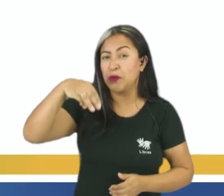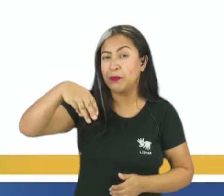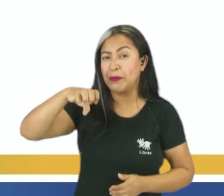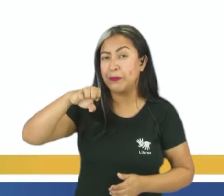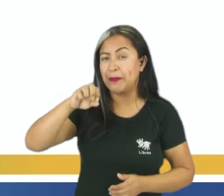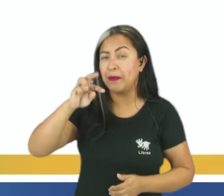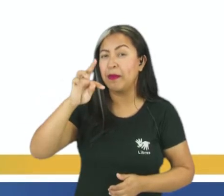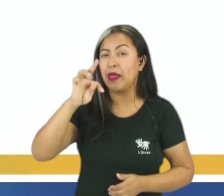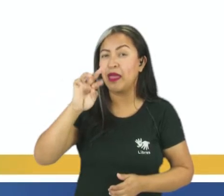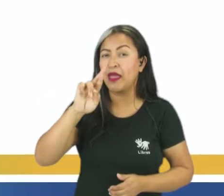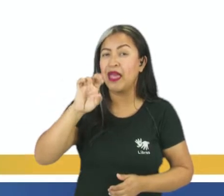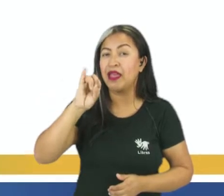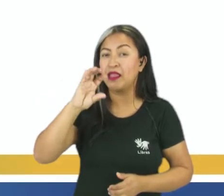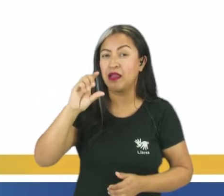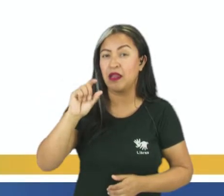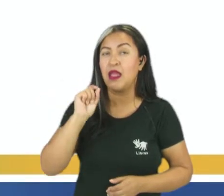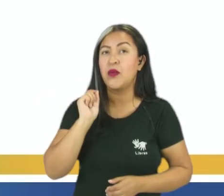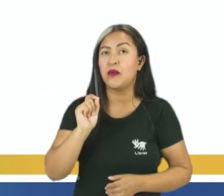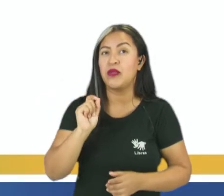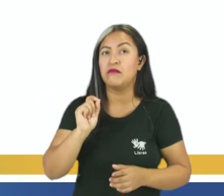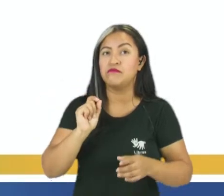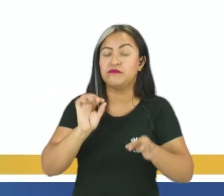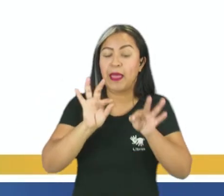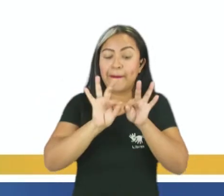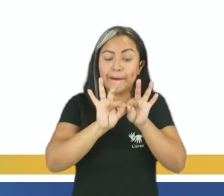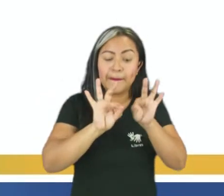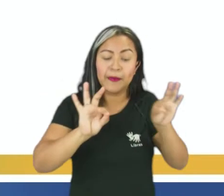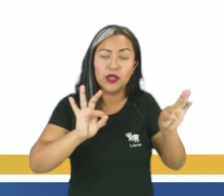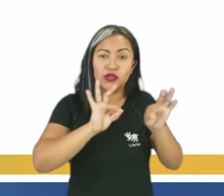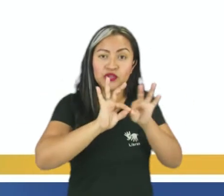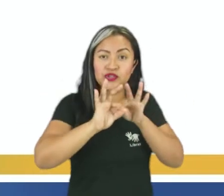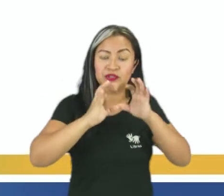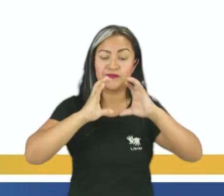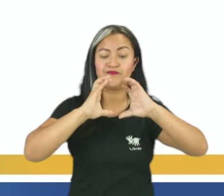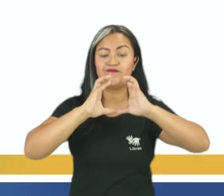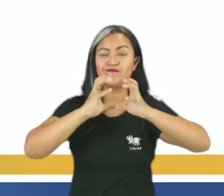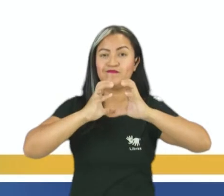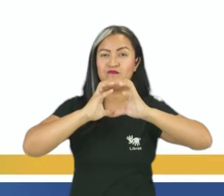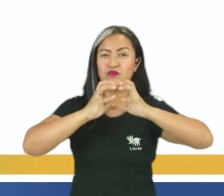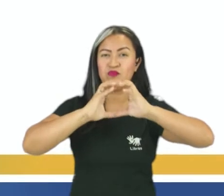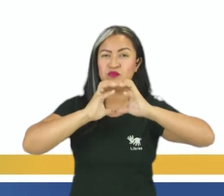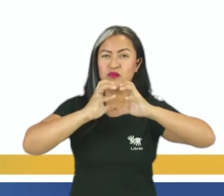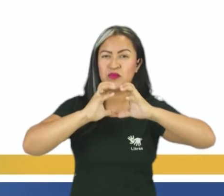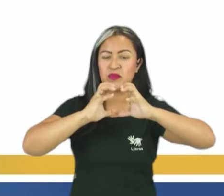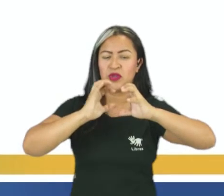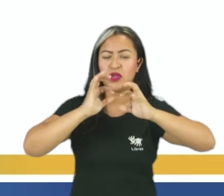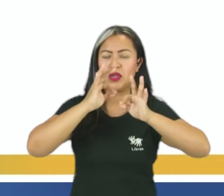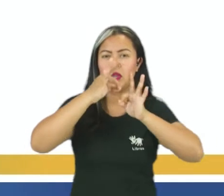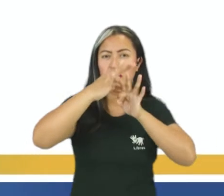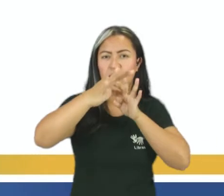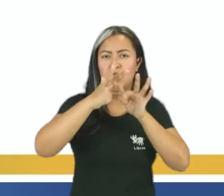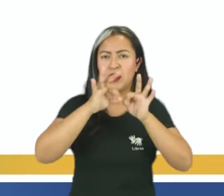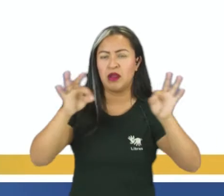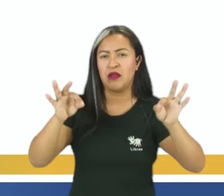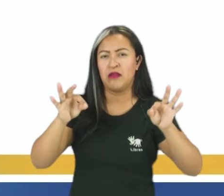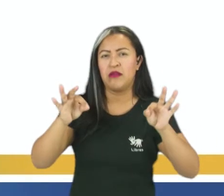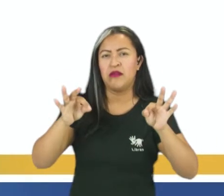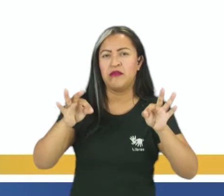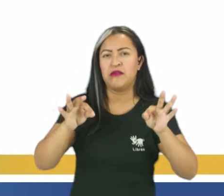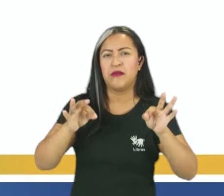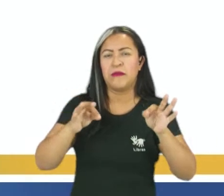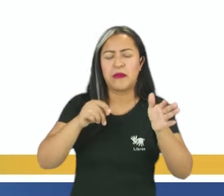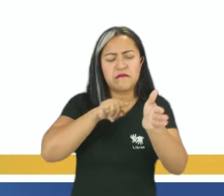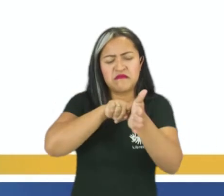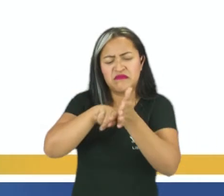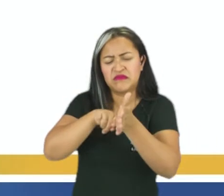né? A medida do crânio, né, seria utilizada para definir o perfil do criminoso com